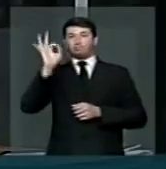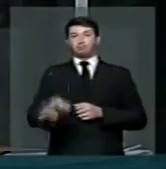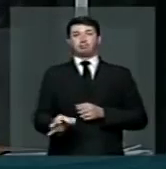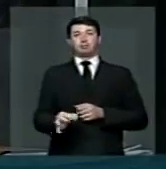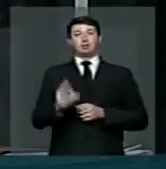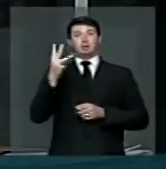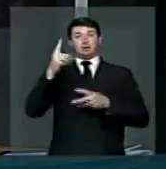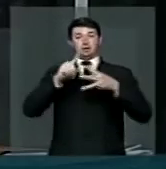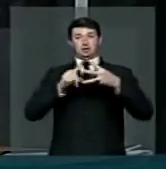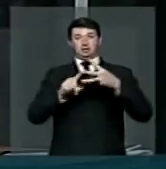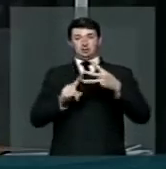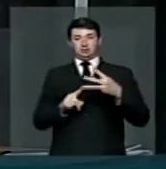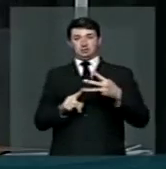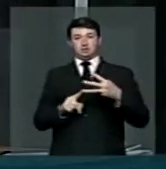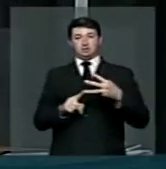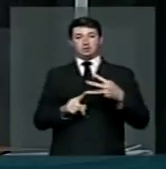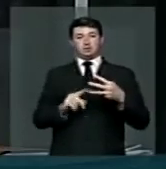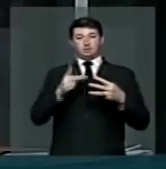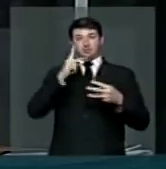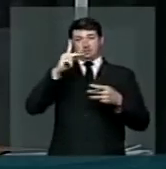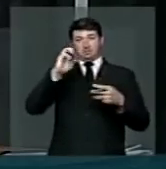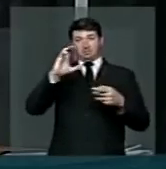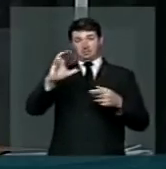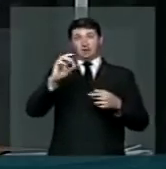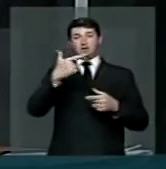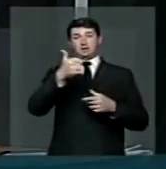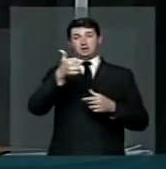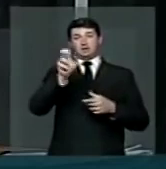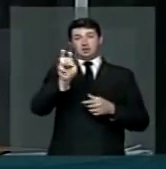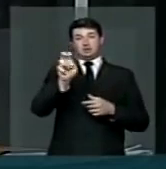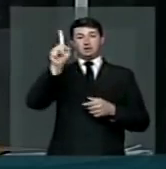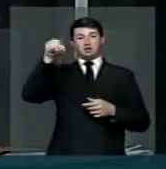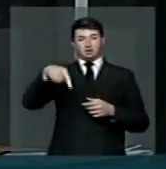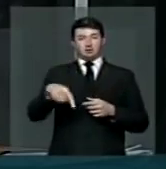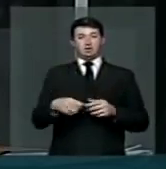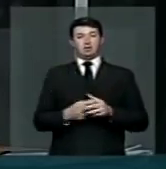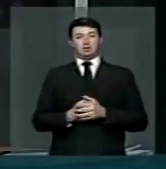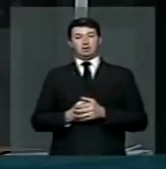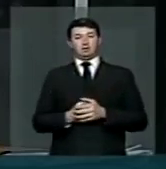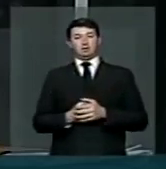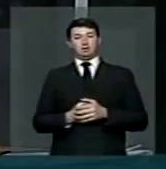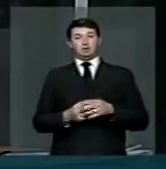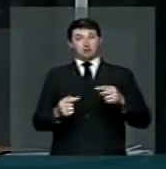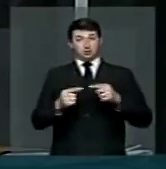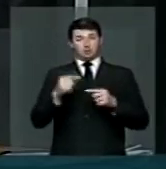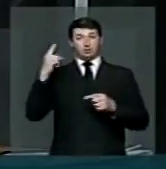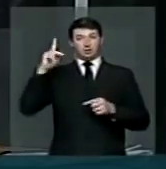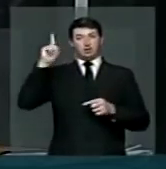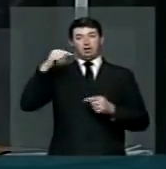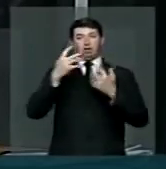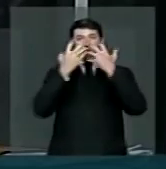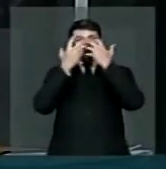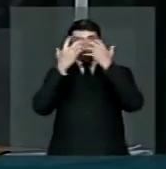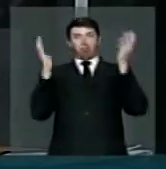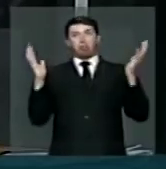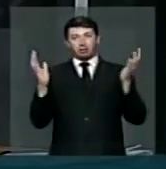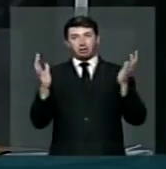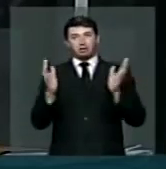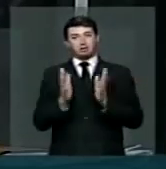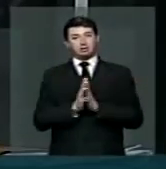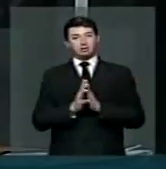pontos para declarar que a PEC 215 é, segundo ele,